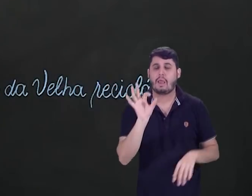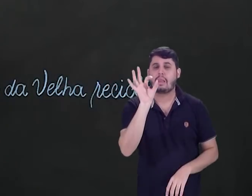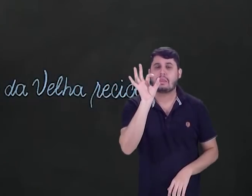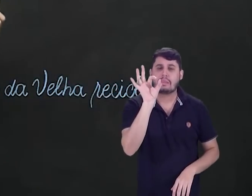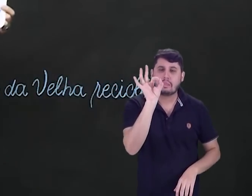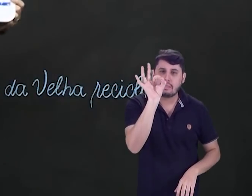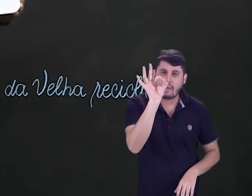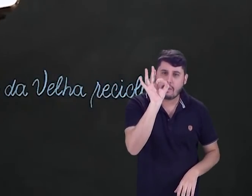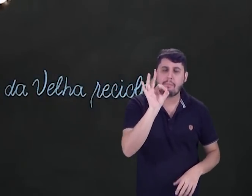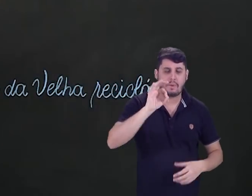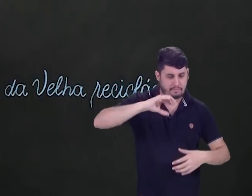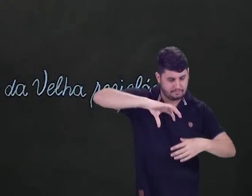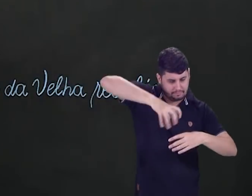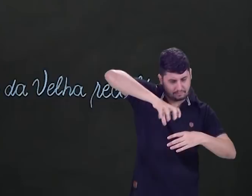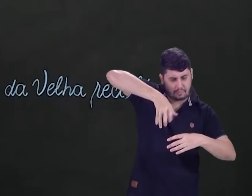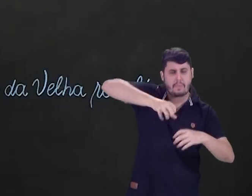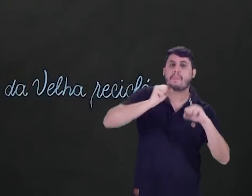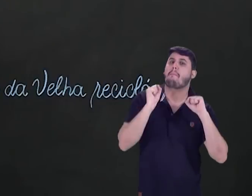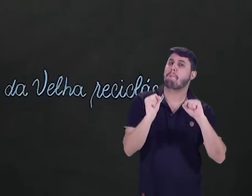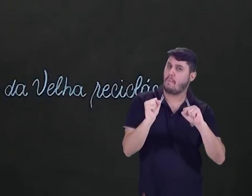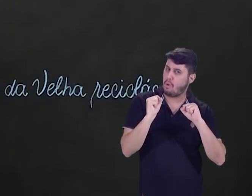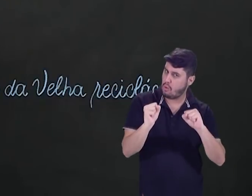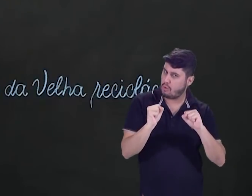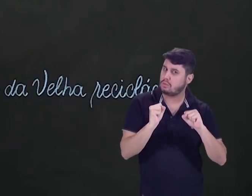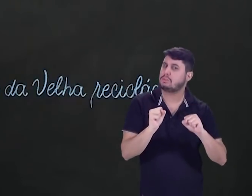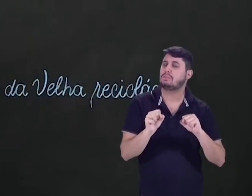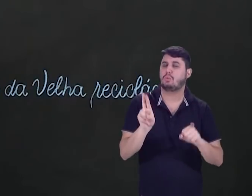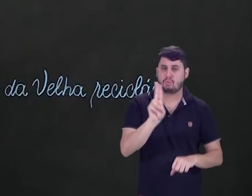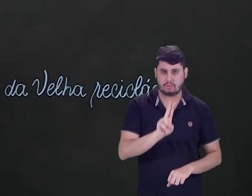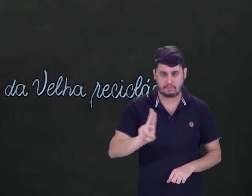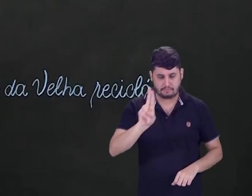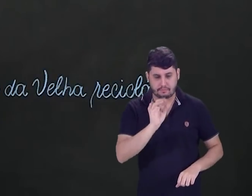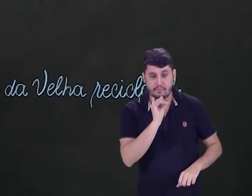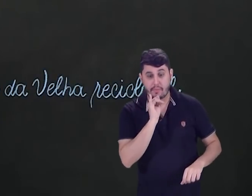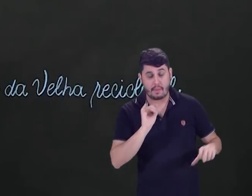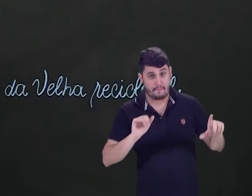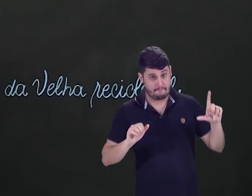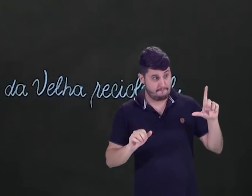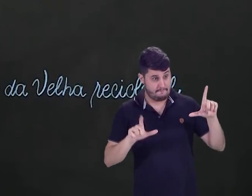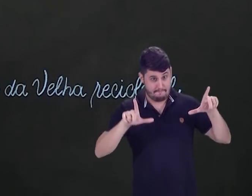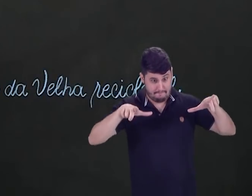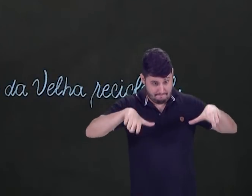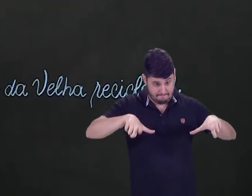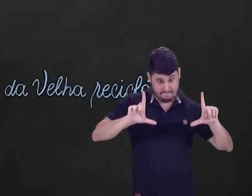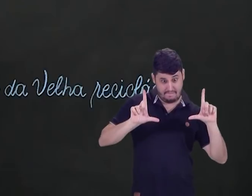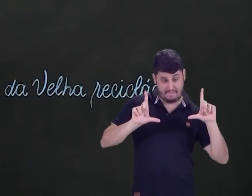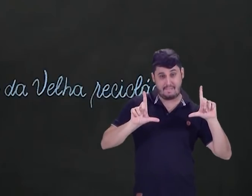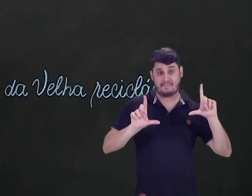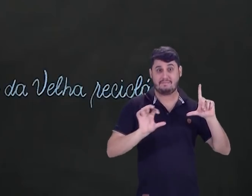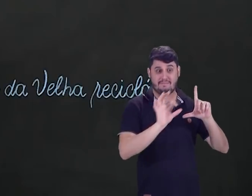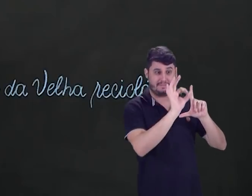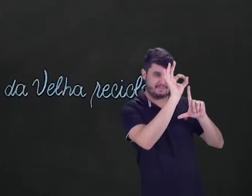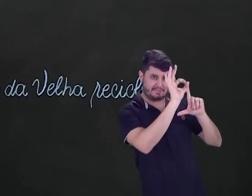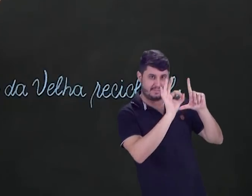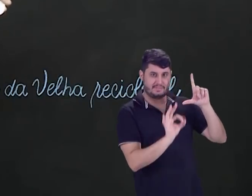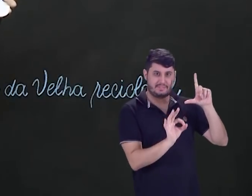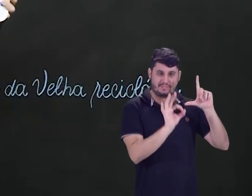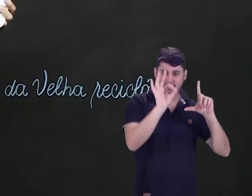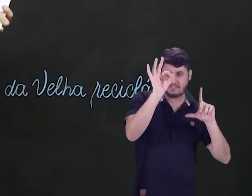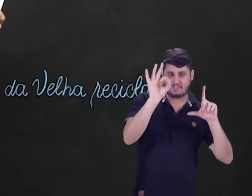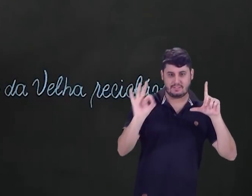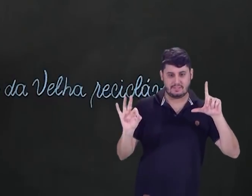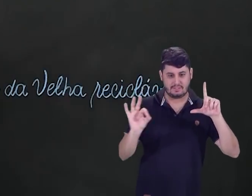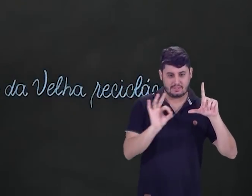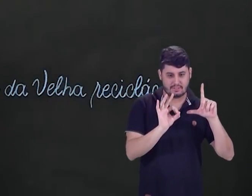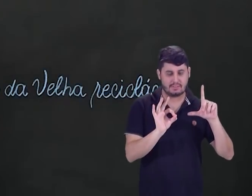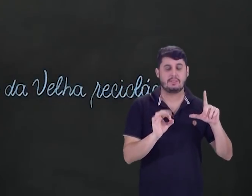tampinhas você vai fazer da seguinte forma. Colocou na bandeja uma, colocou na bandeja outra e vai precisar